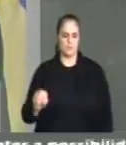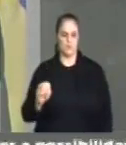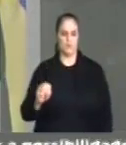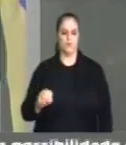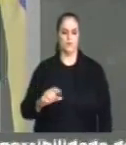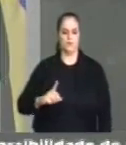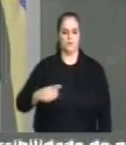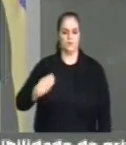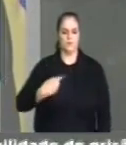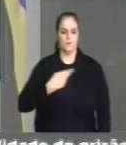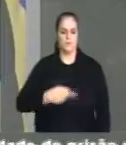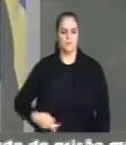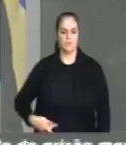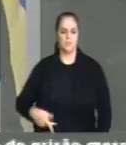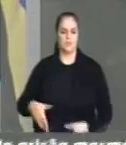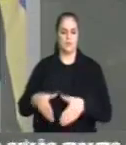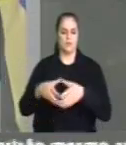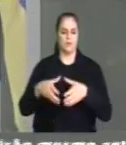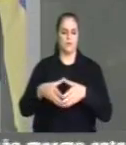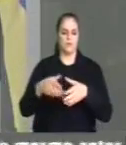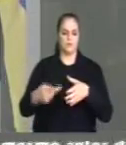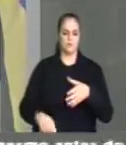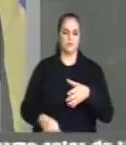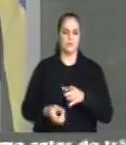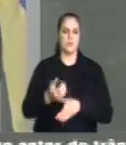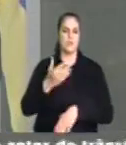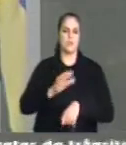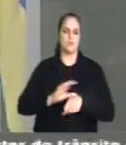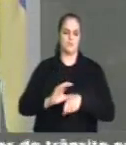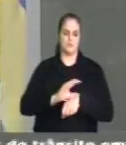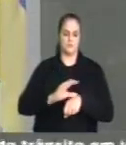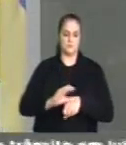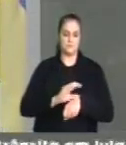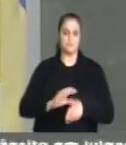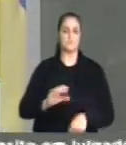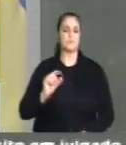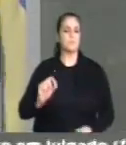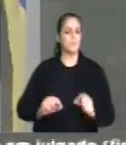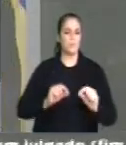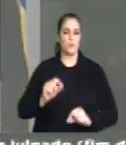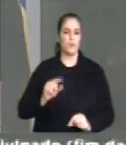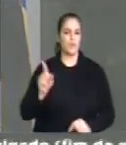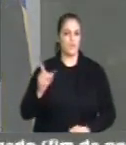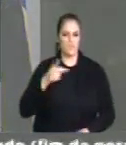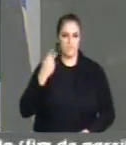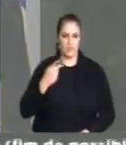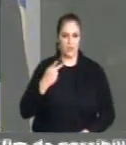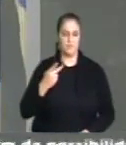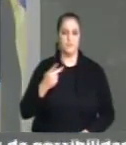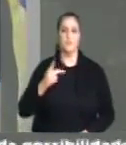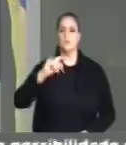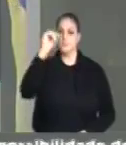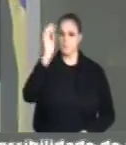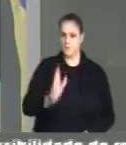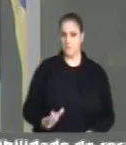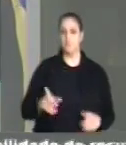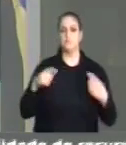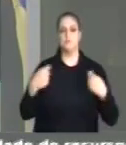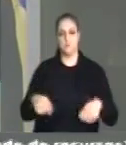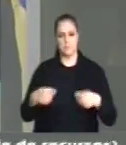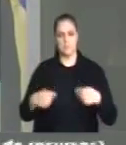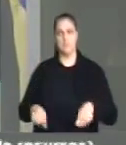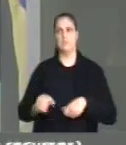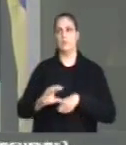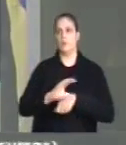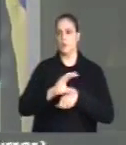presidiu a Assembleia Nacional Constituinte e dizia que o Brasil precisa de uma Constituição